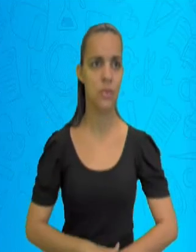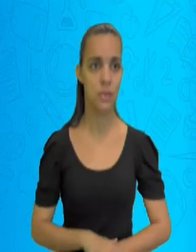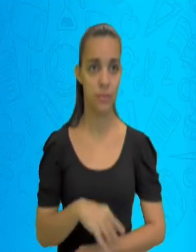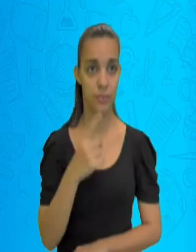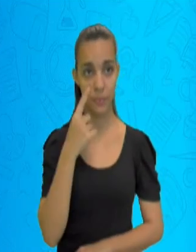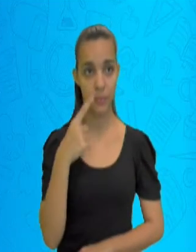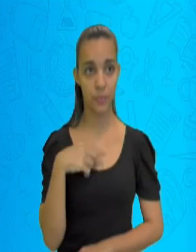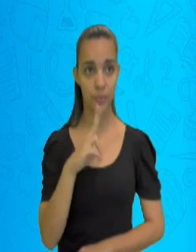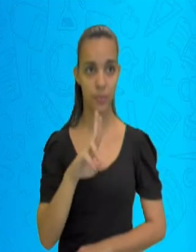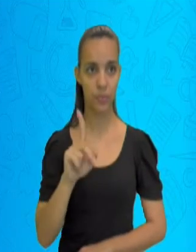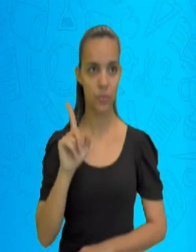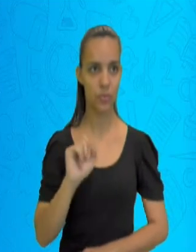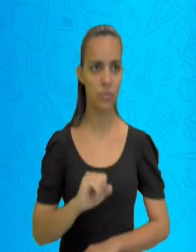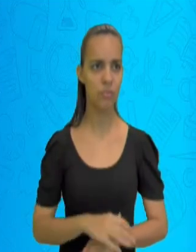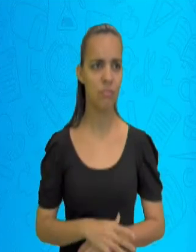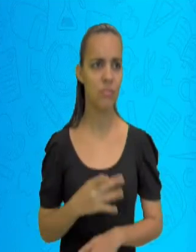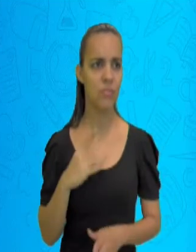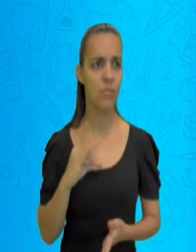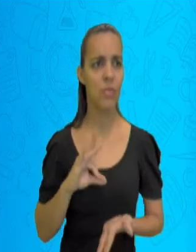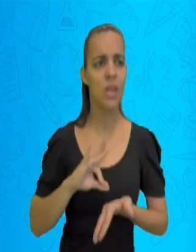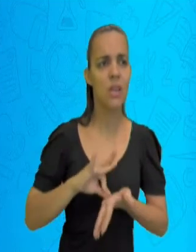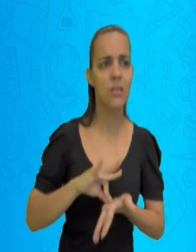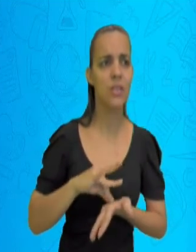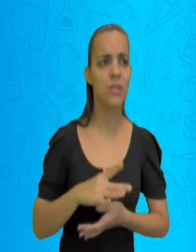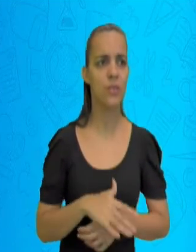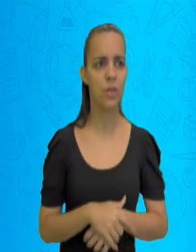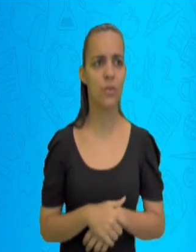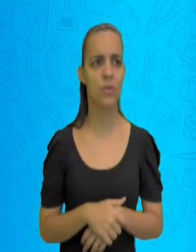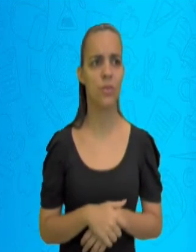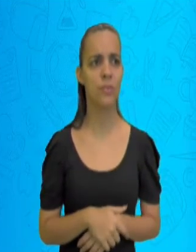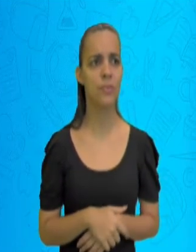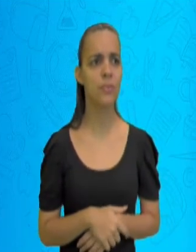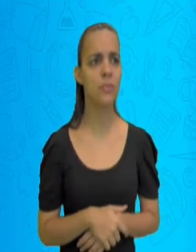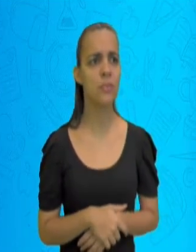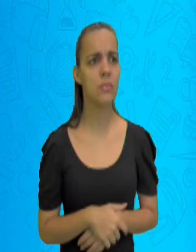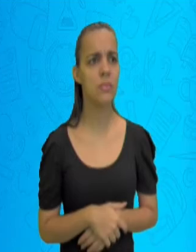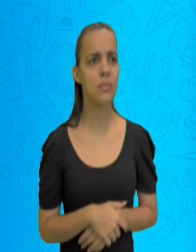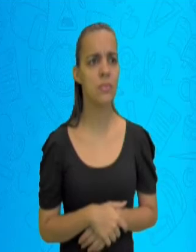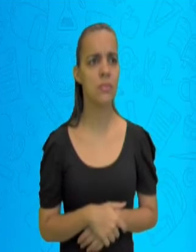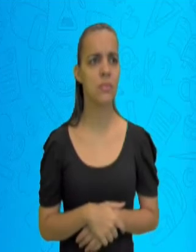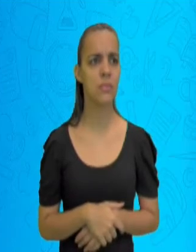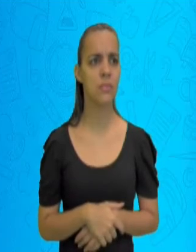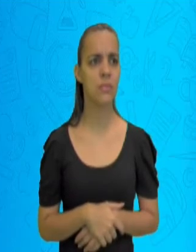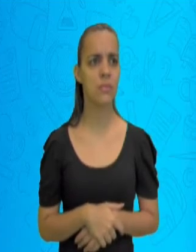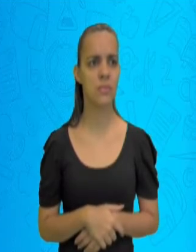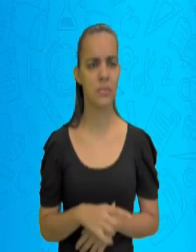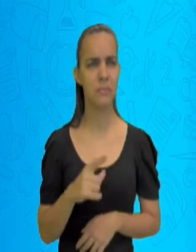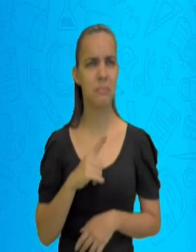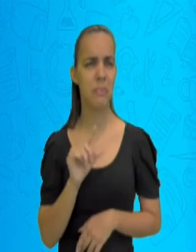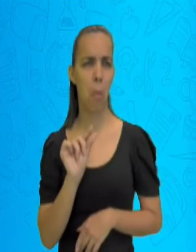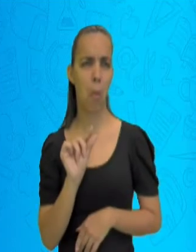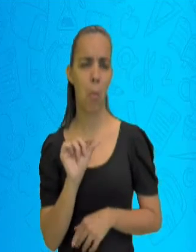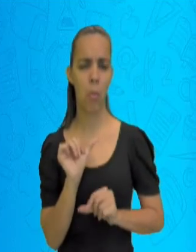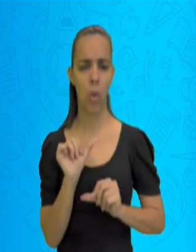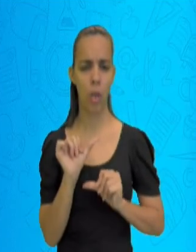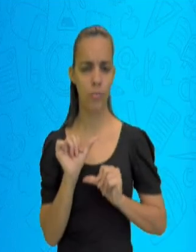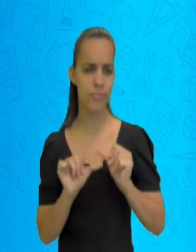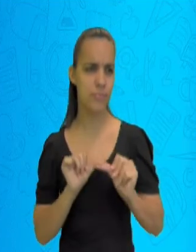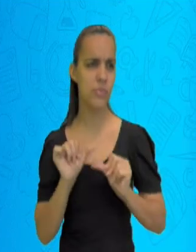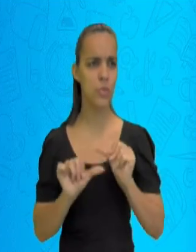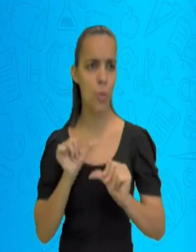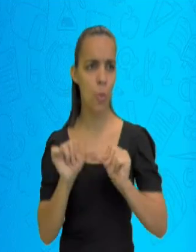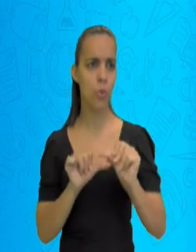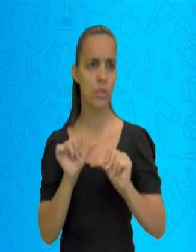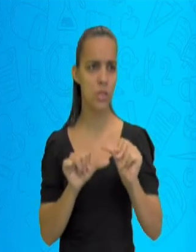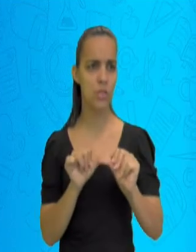o estudo feito por Rutherford. Foi pouca alteração, mas não